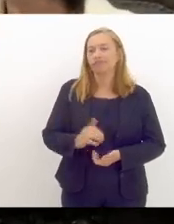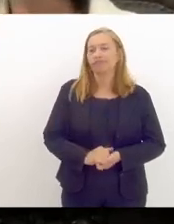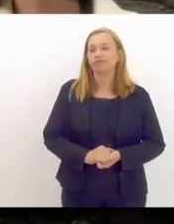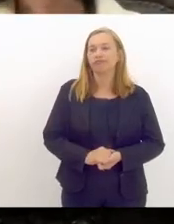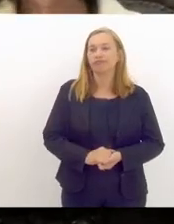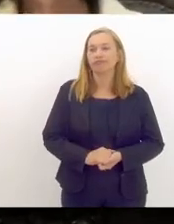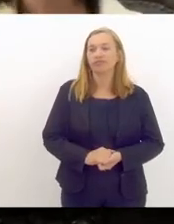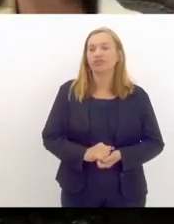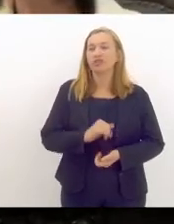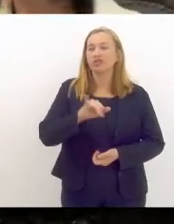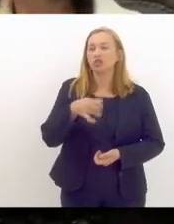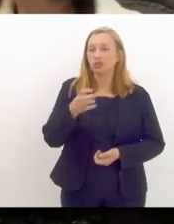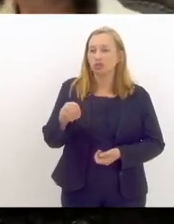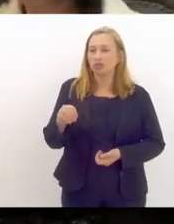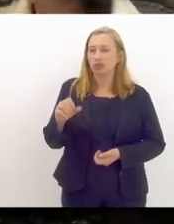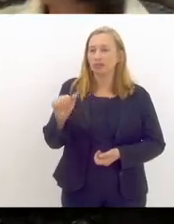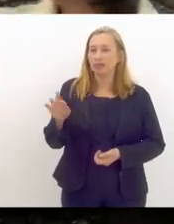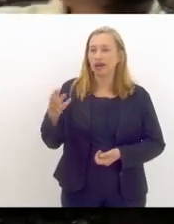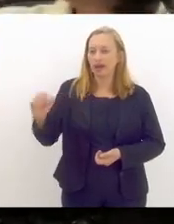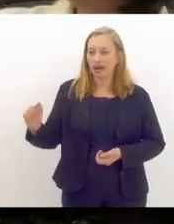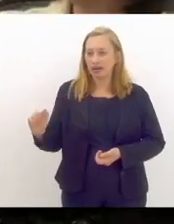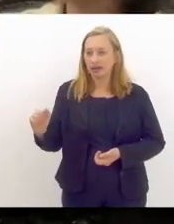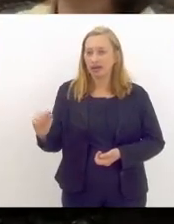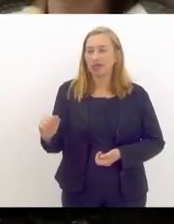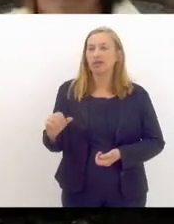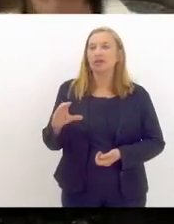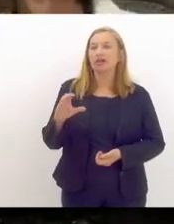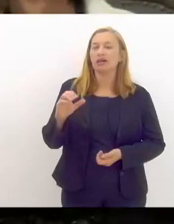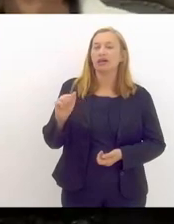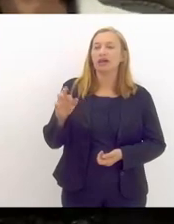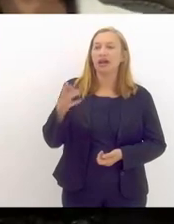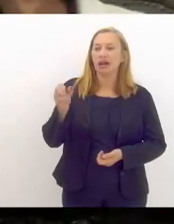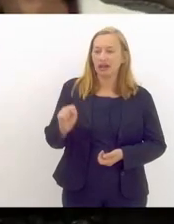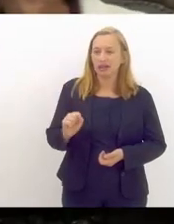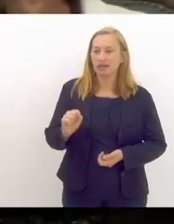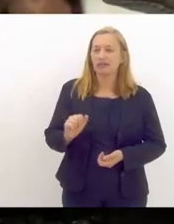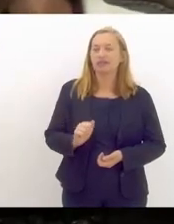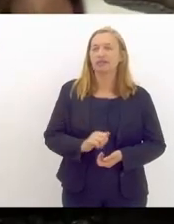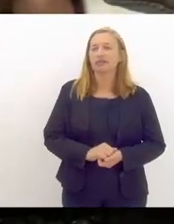Ah, São João da Barra. Carla de São João da Barra.